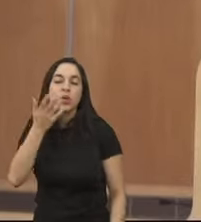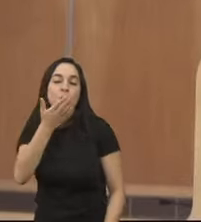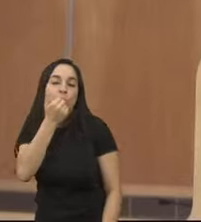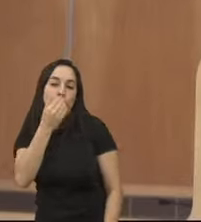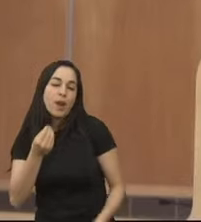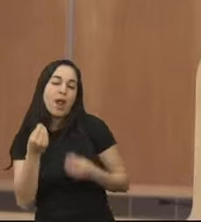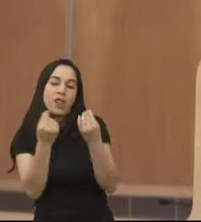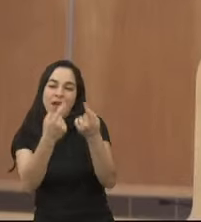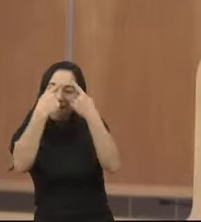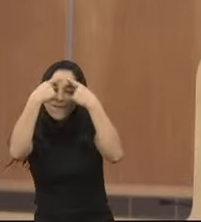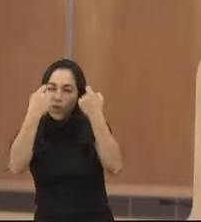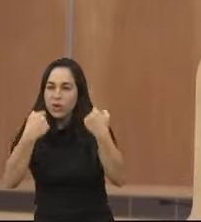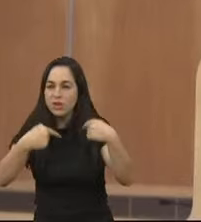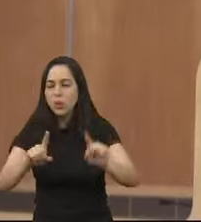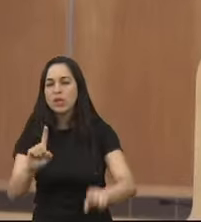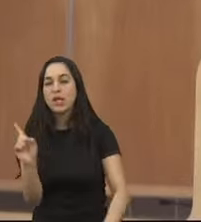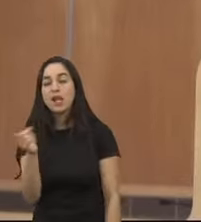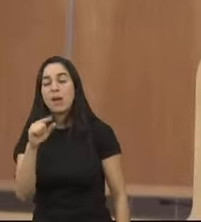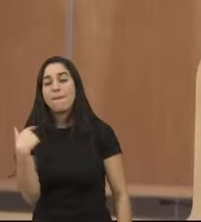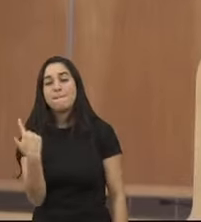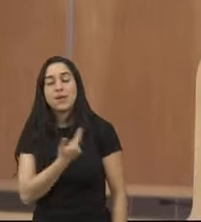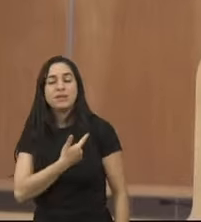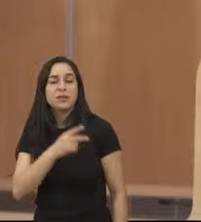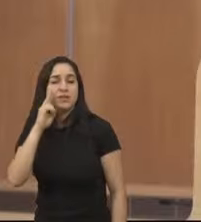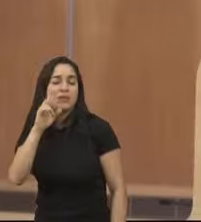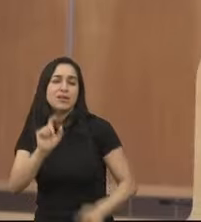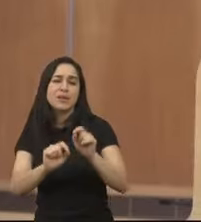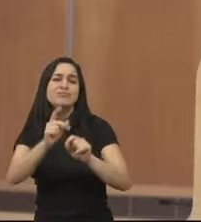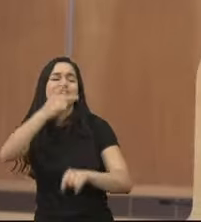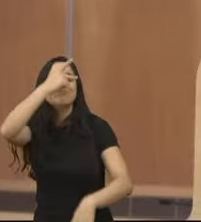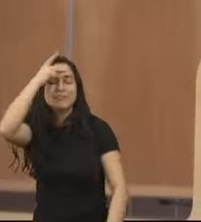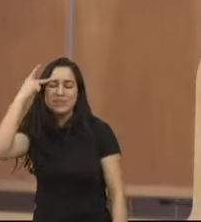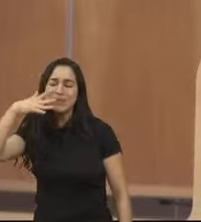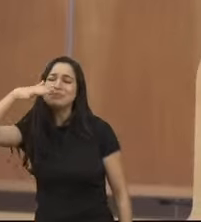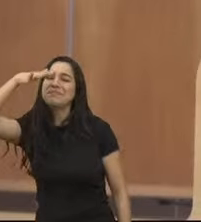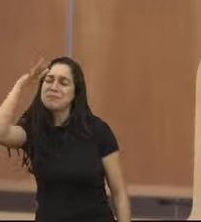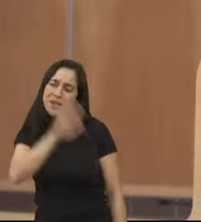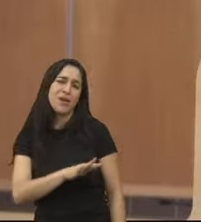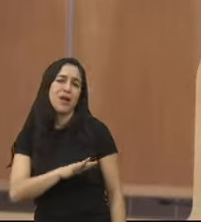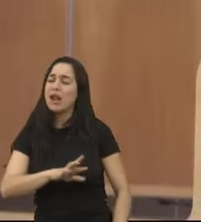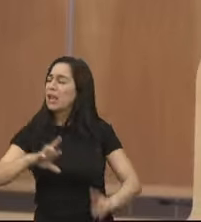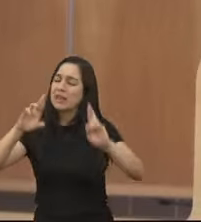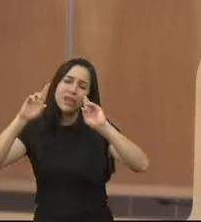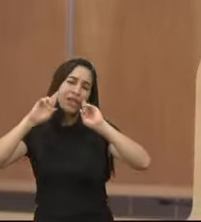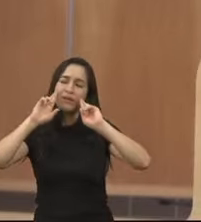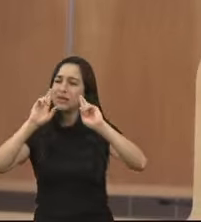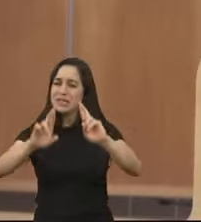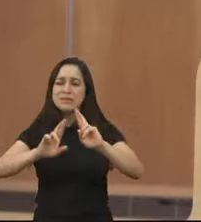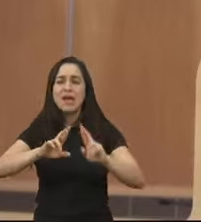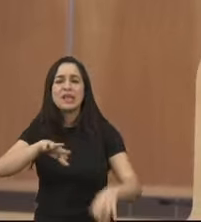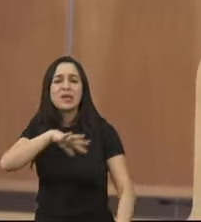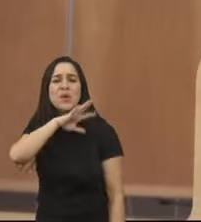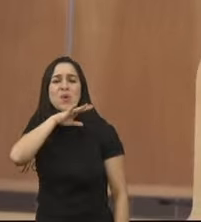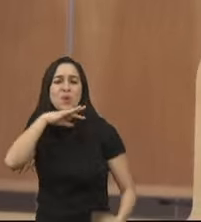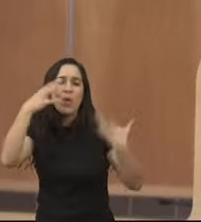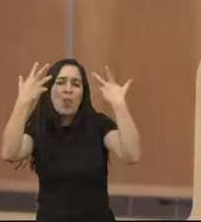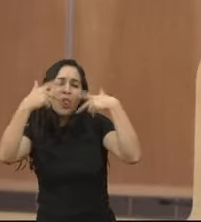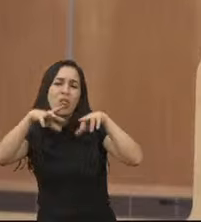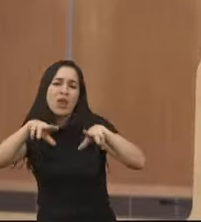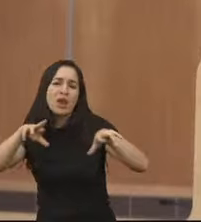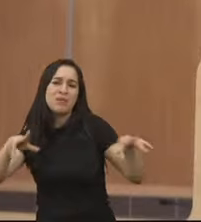não judia, mas a gente presencia atos de pessoas que, infelizmente, não respeitam essa causa animal e